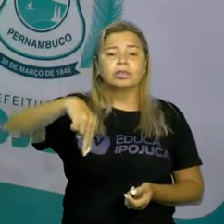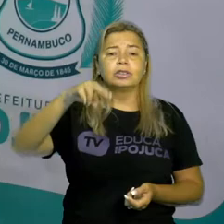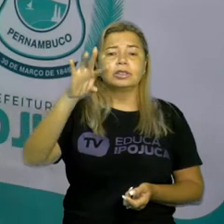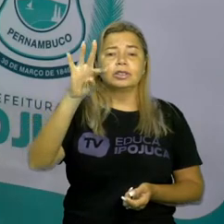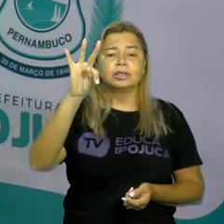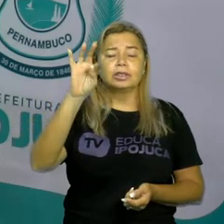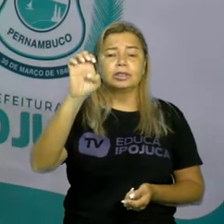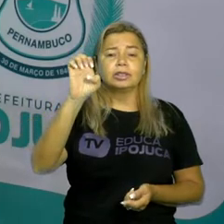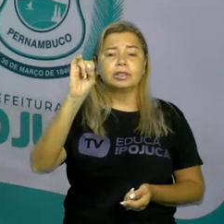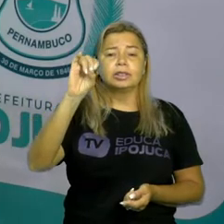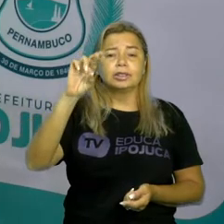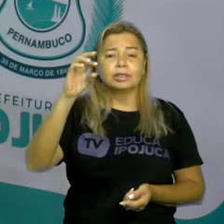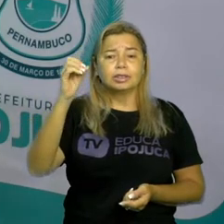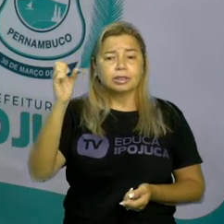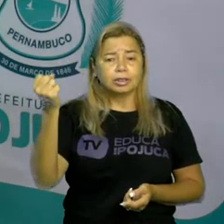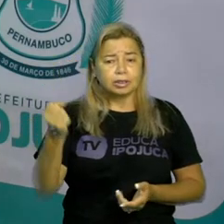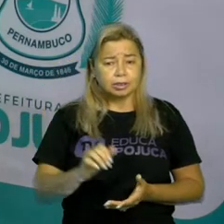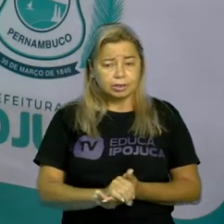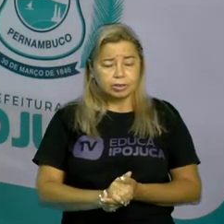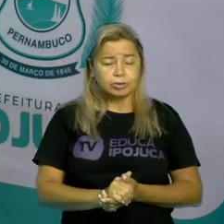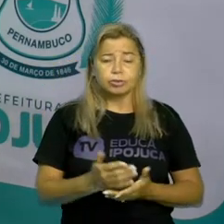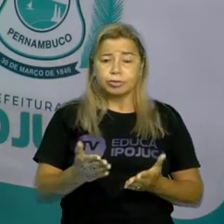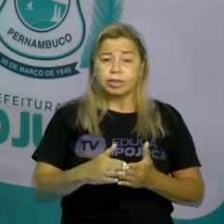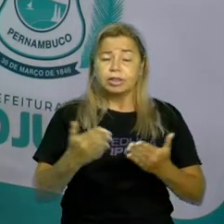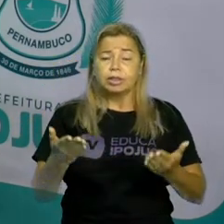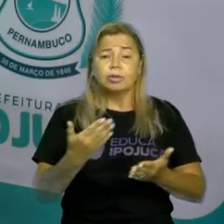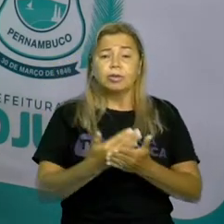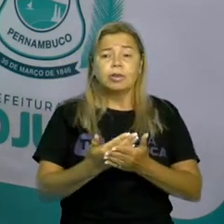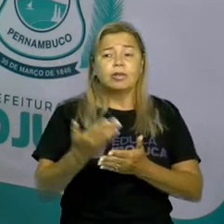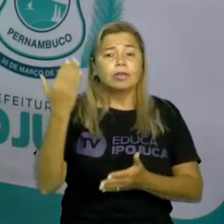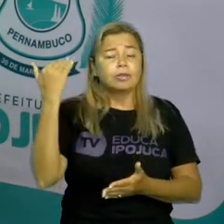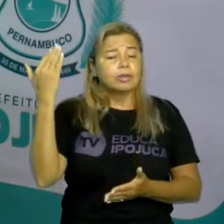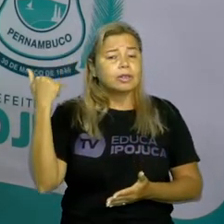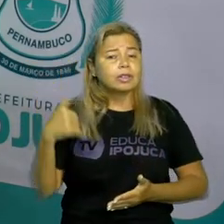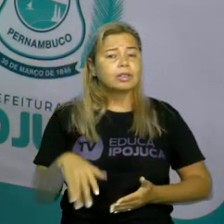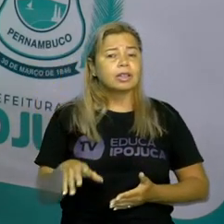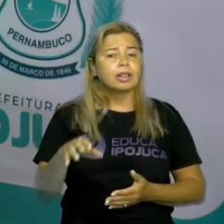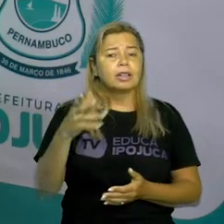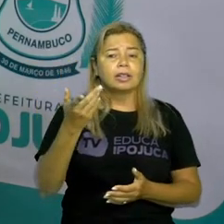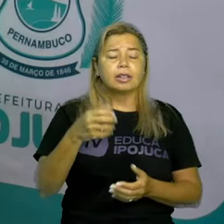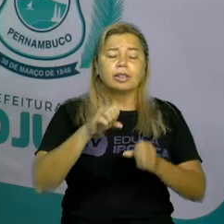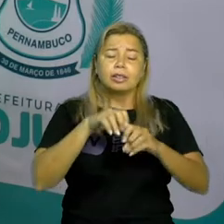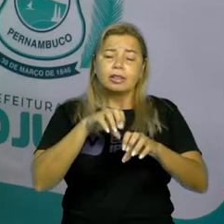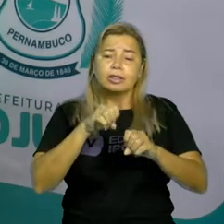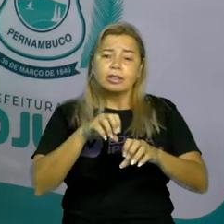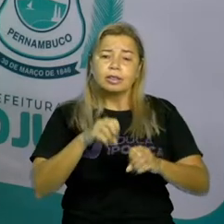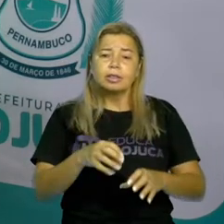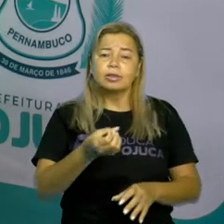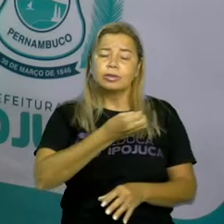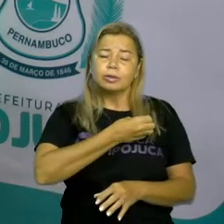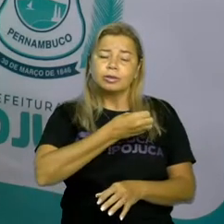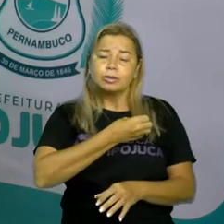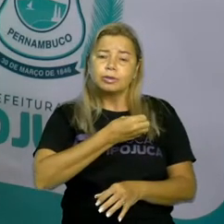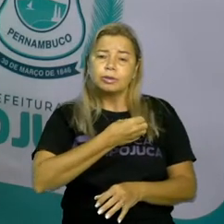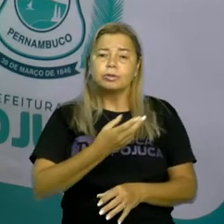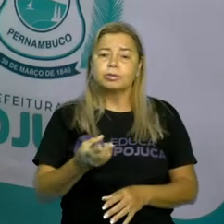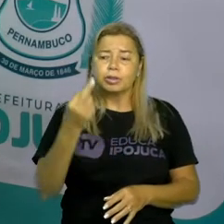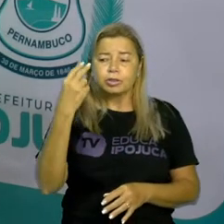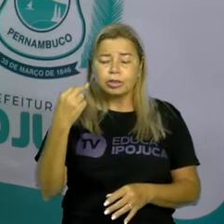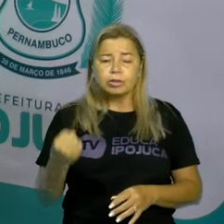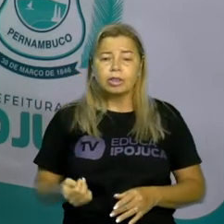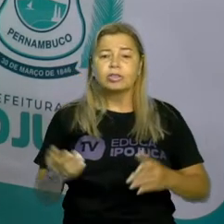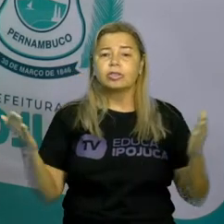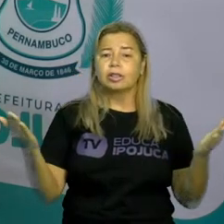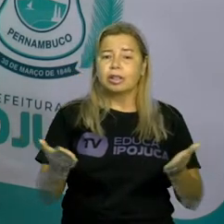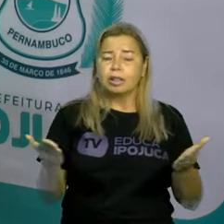números naturais mas na aula de hoje a gente tá falando um pouco sobre os números racionais pesquisa um pouquinho sobre o que é o